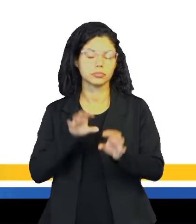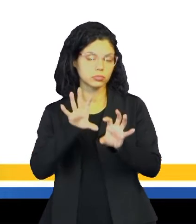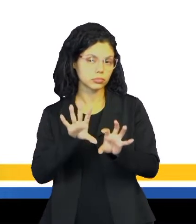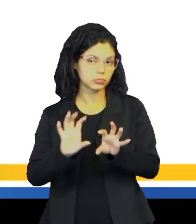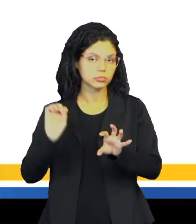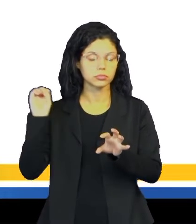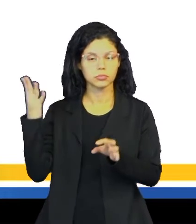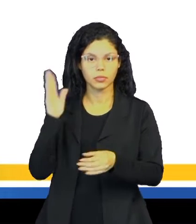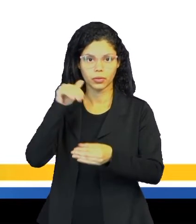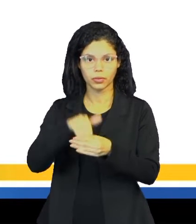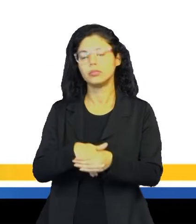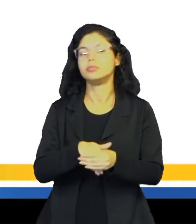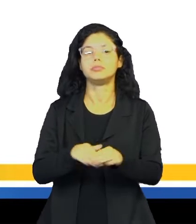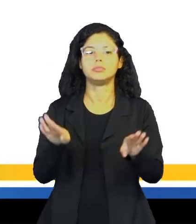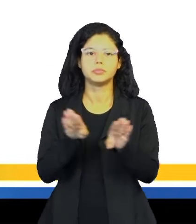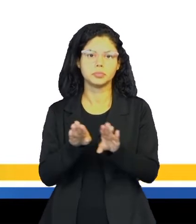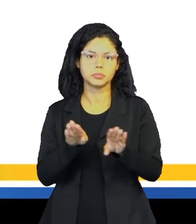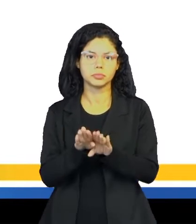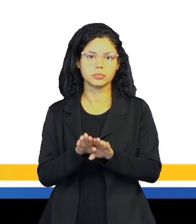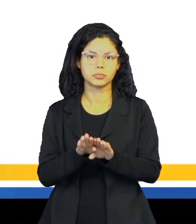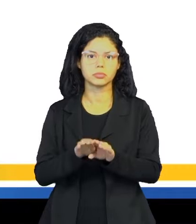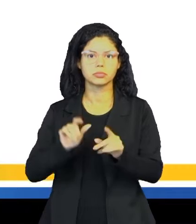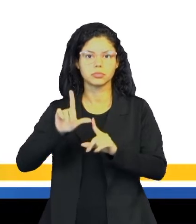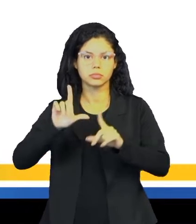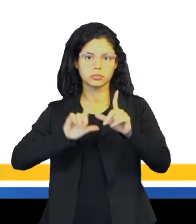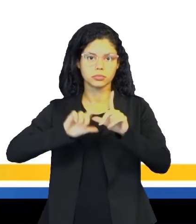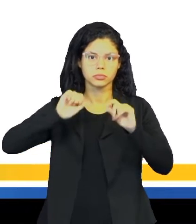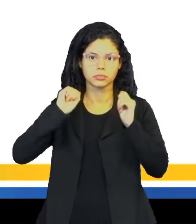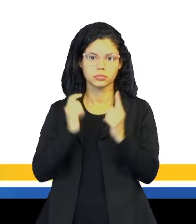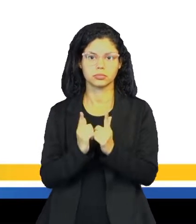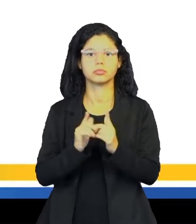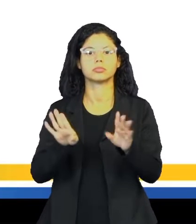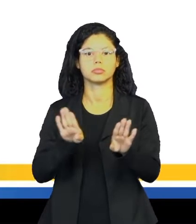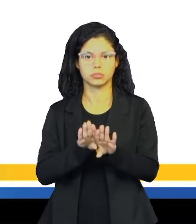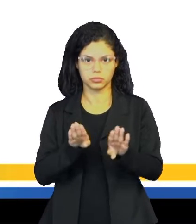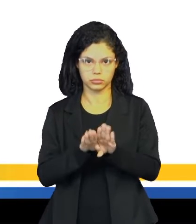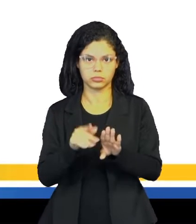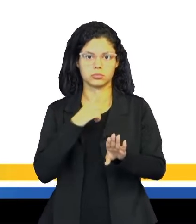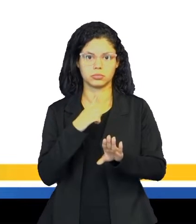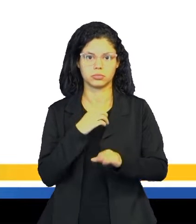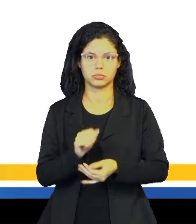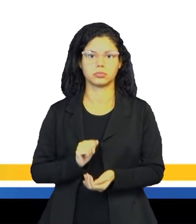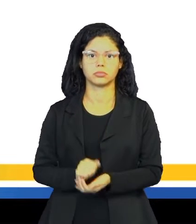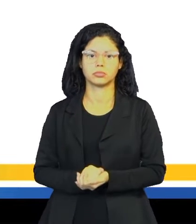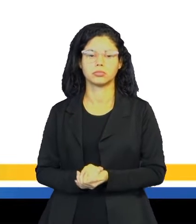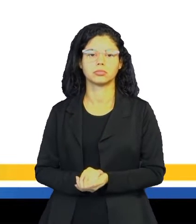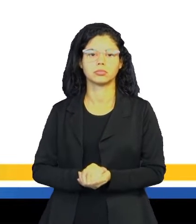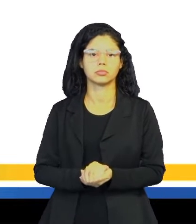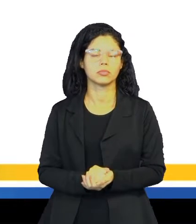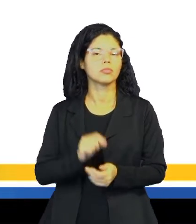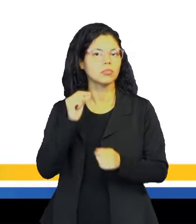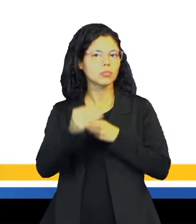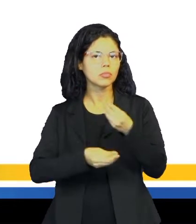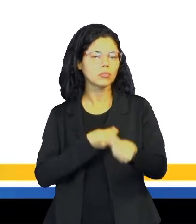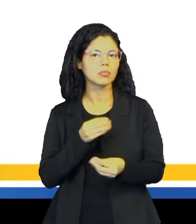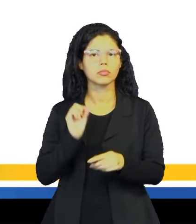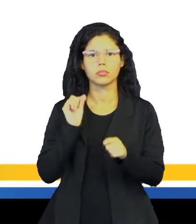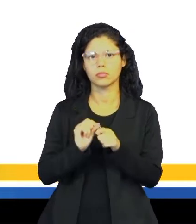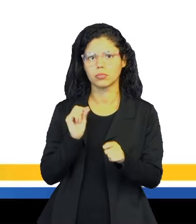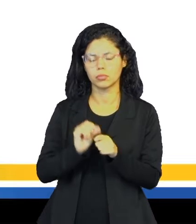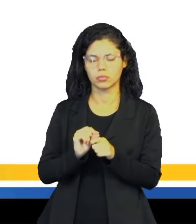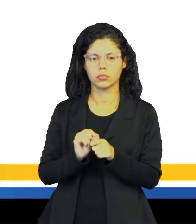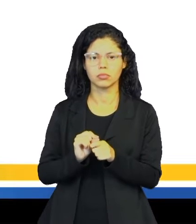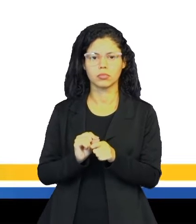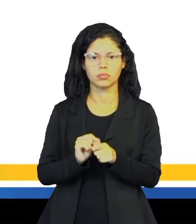Dessa maneira, os votos emitidos nas assembleias legislativas, no exercício do mandato político, né, são formas de exercício